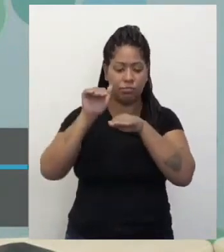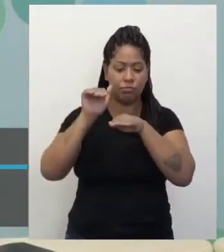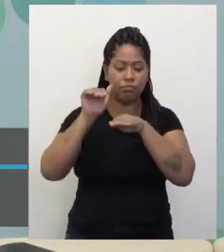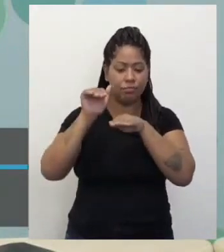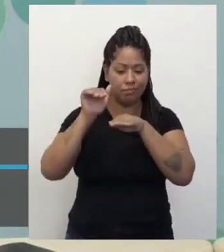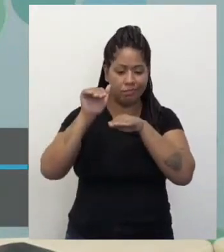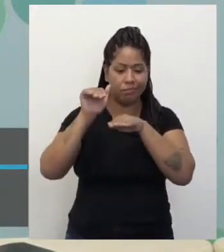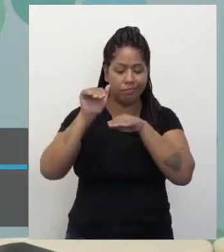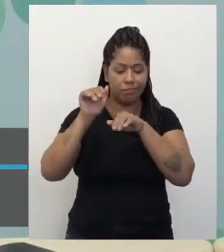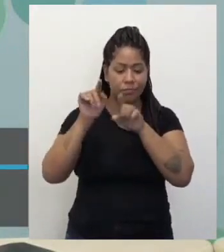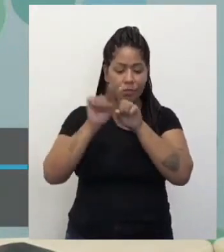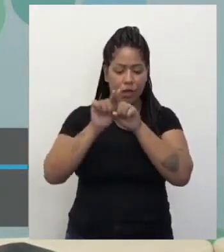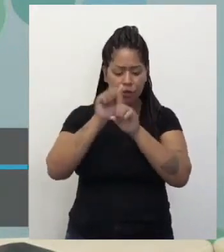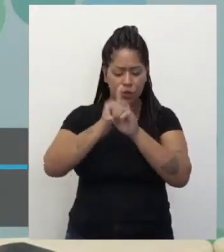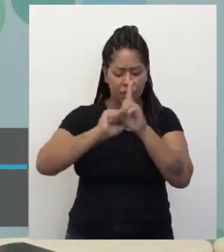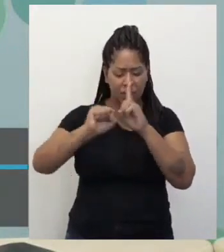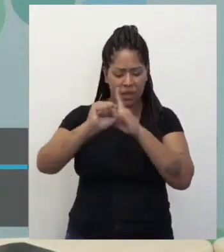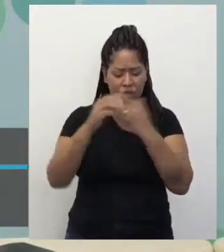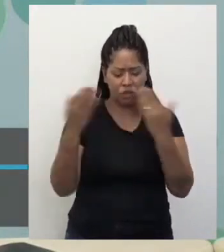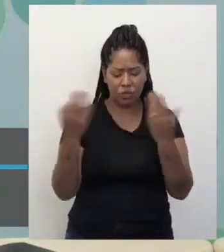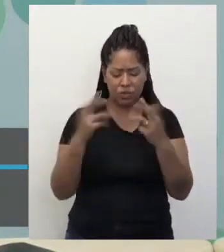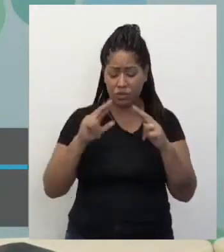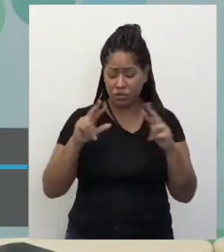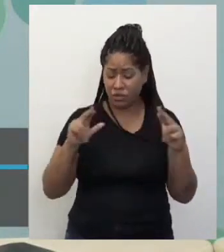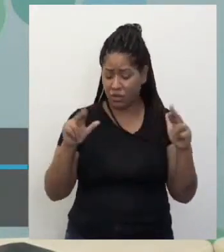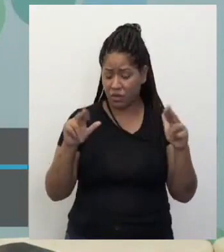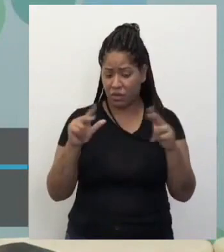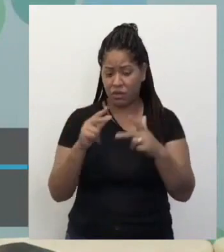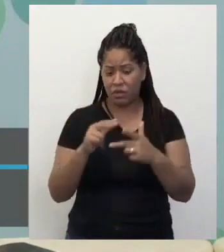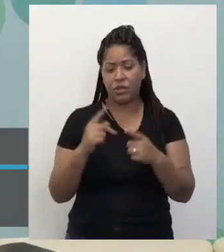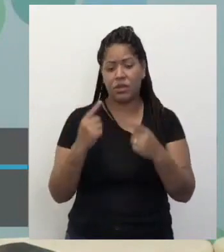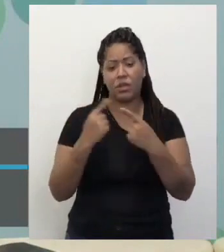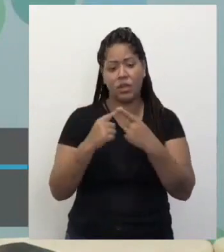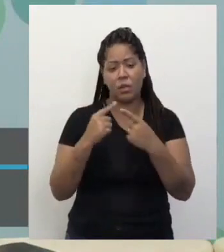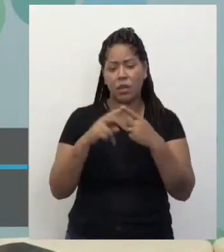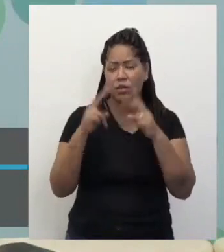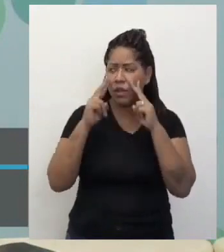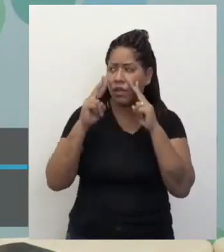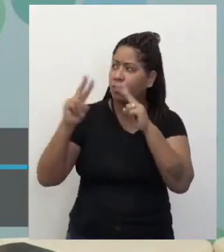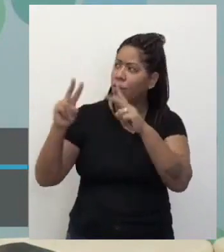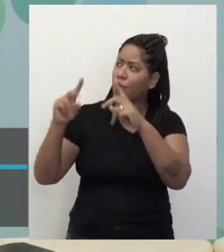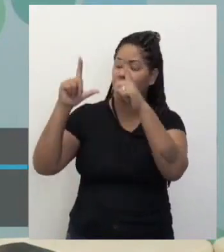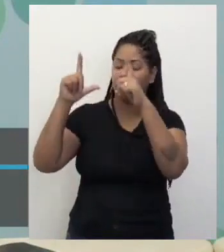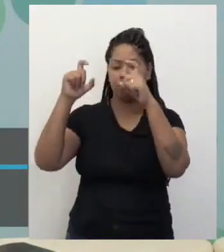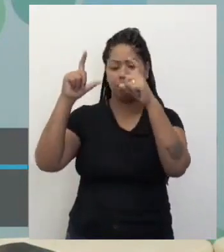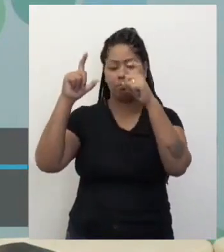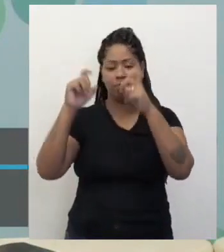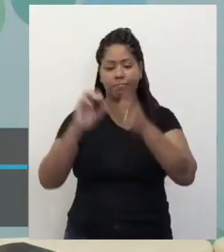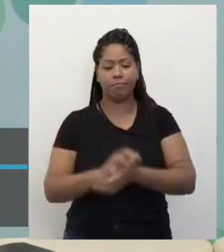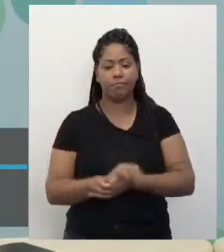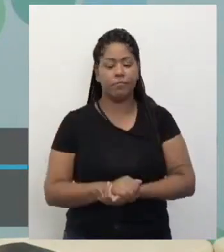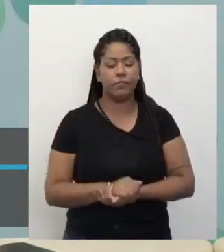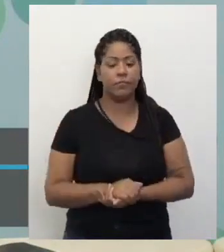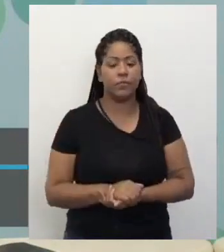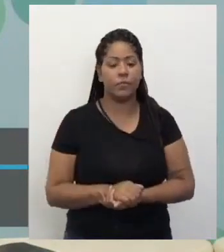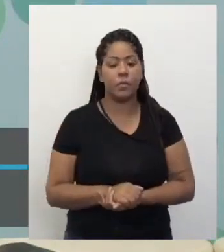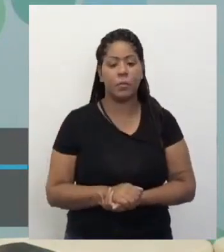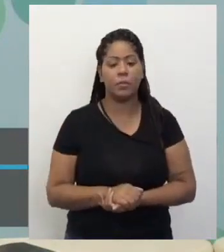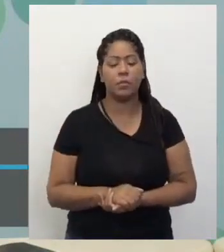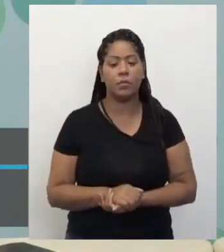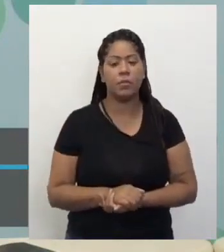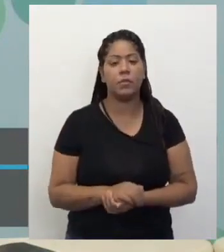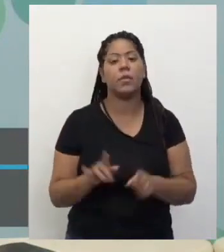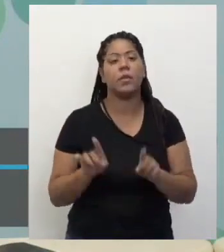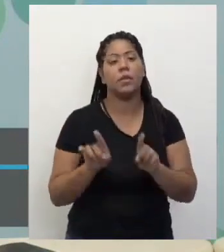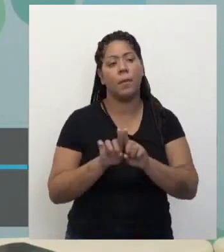essa estrutura social, olhando uma simples imagem, né, que é a iluminura que vocês viram aí, entre outras, né, a gente sabe